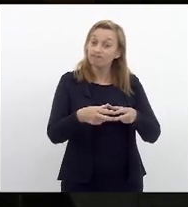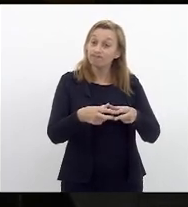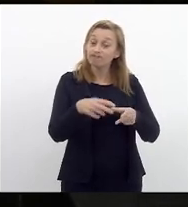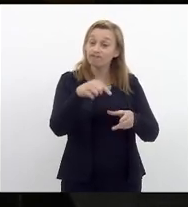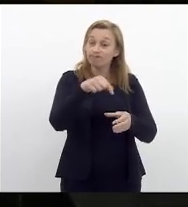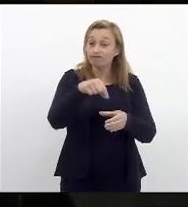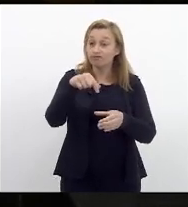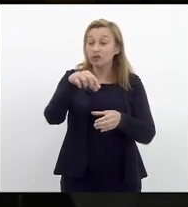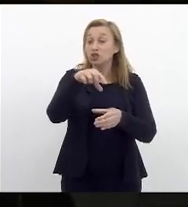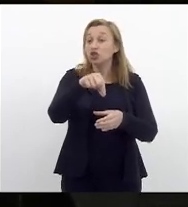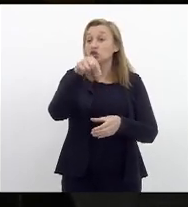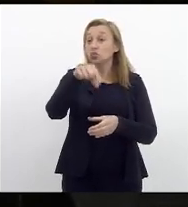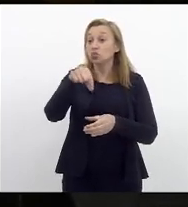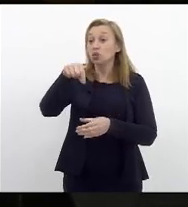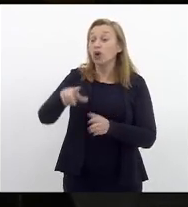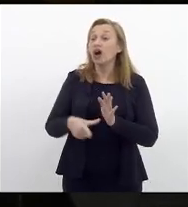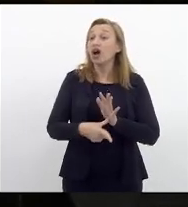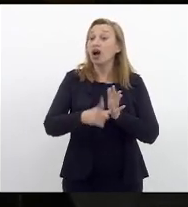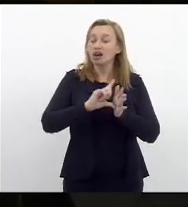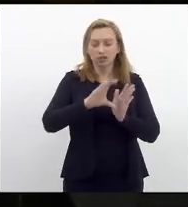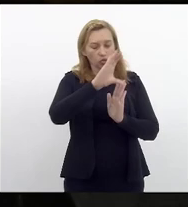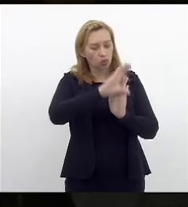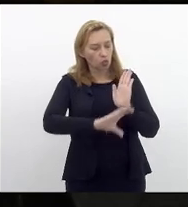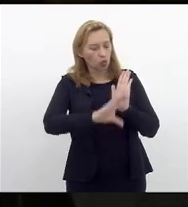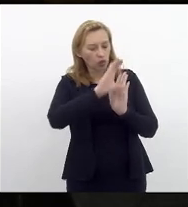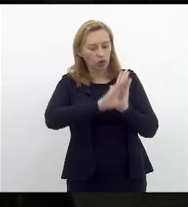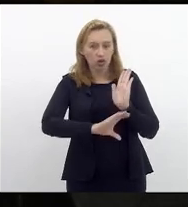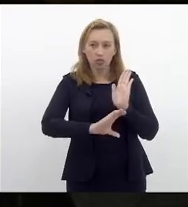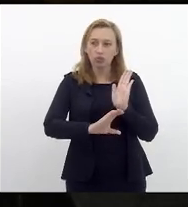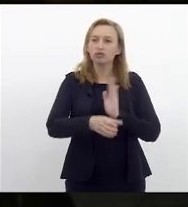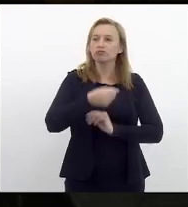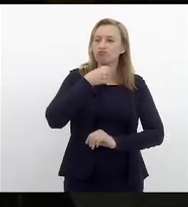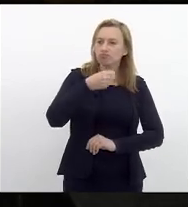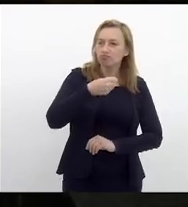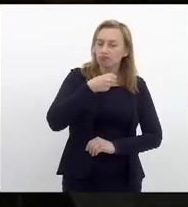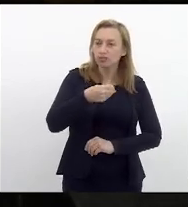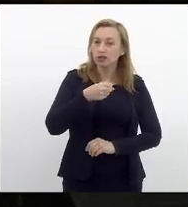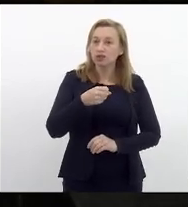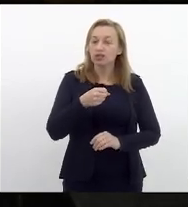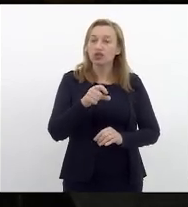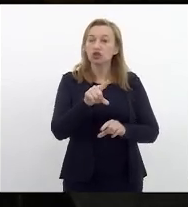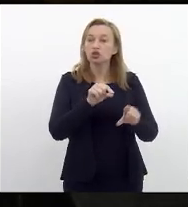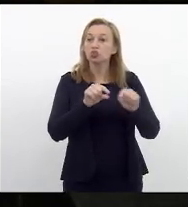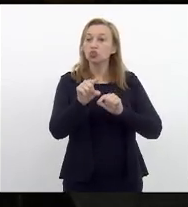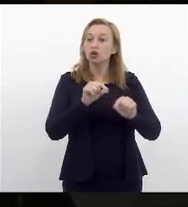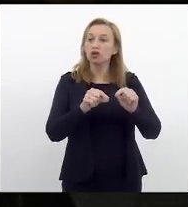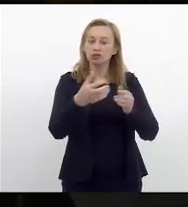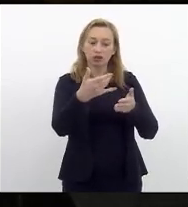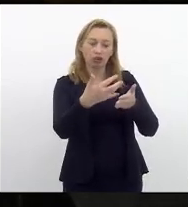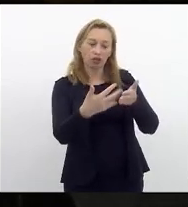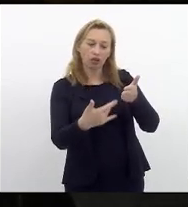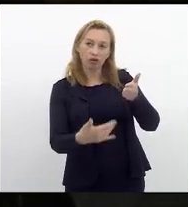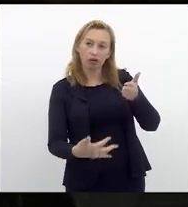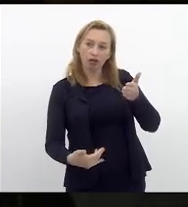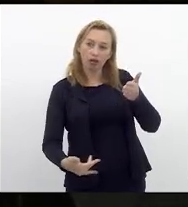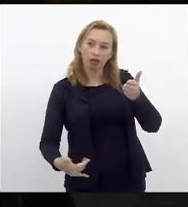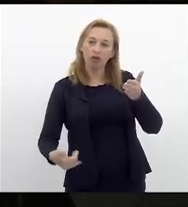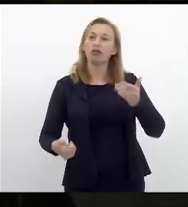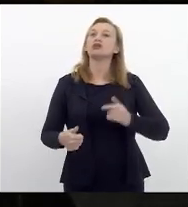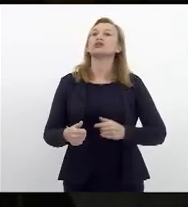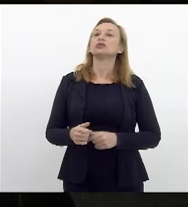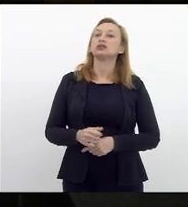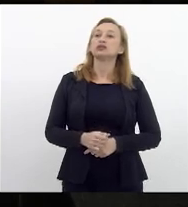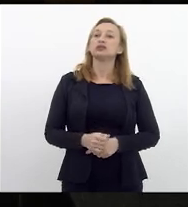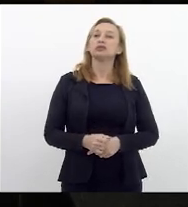que antes, por currículos e entrevistas, selecionaria uma lista tríplice